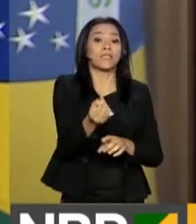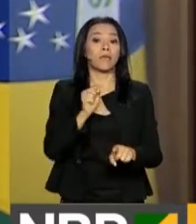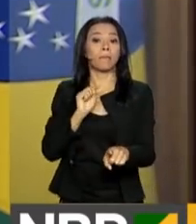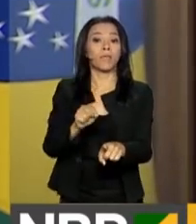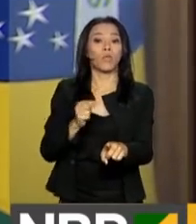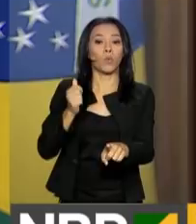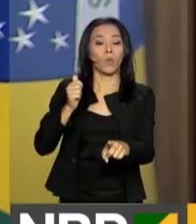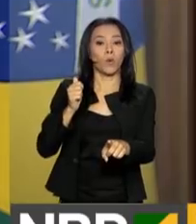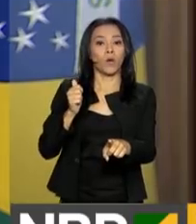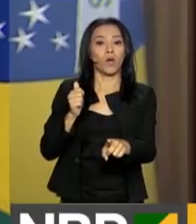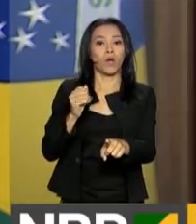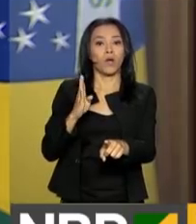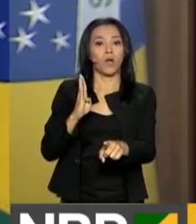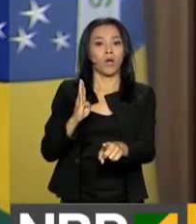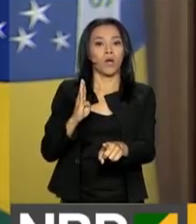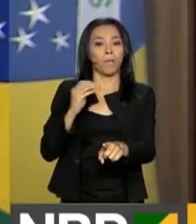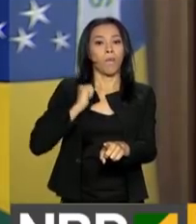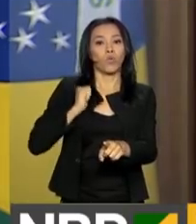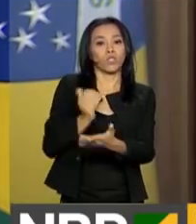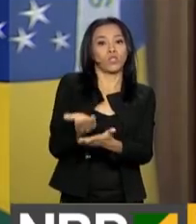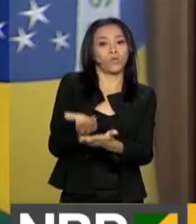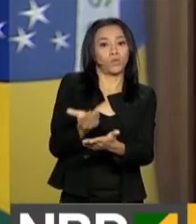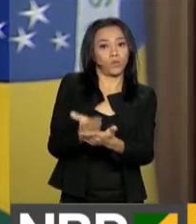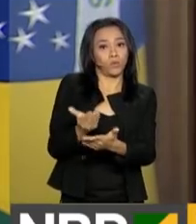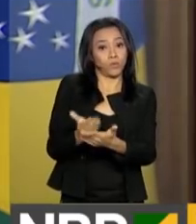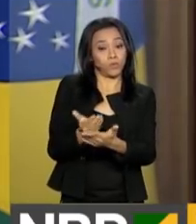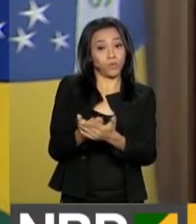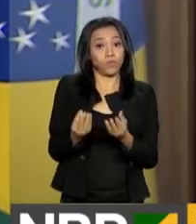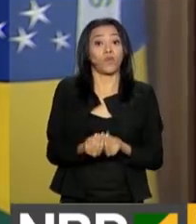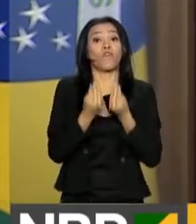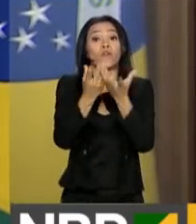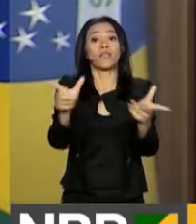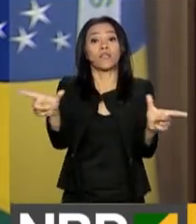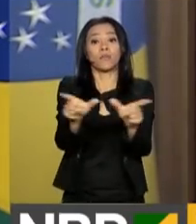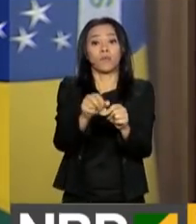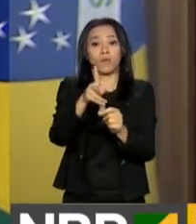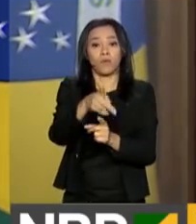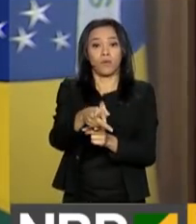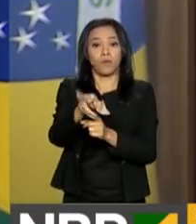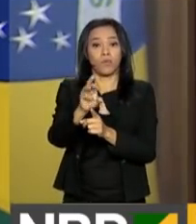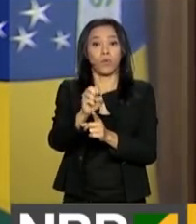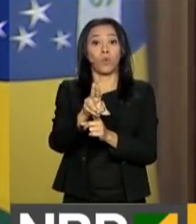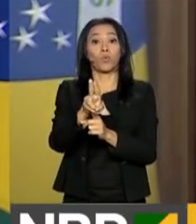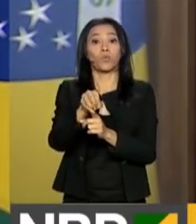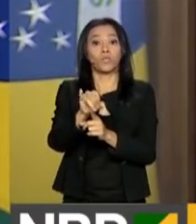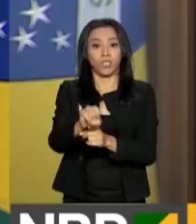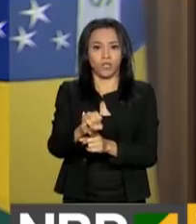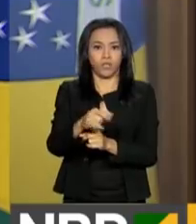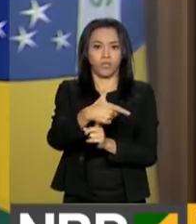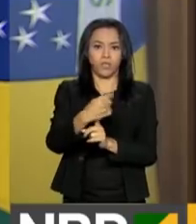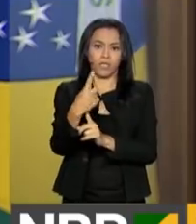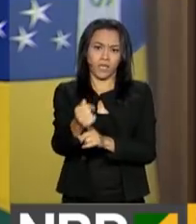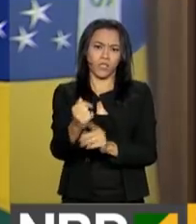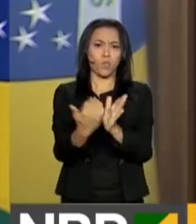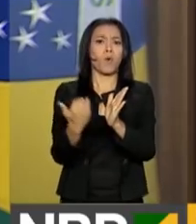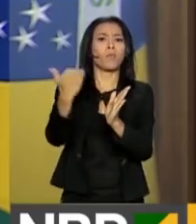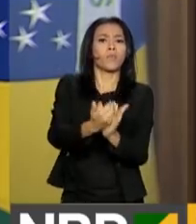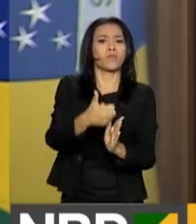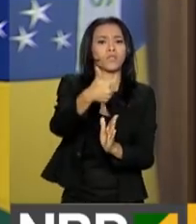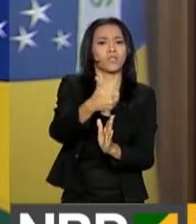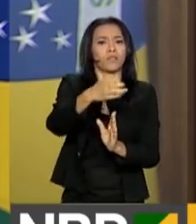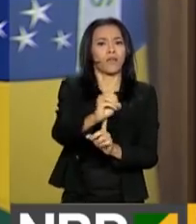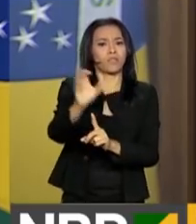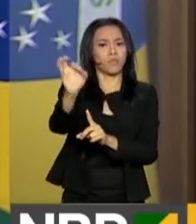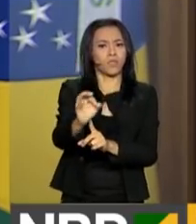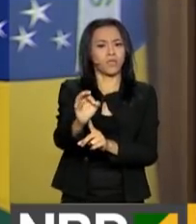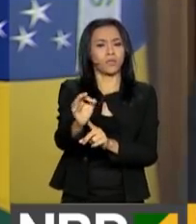ofertadas pelo prouni em 2017 é um crescimento de maio de quase 10% sobre